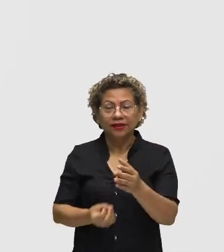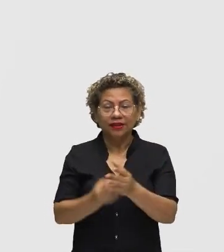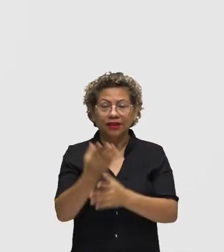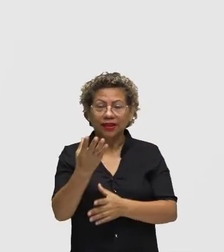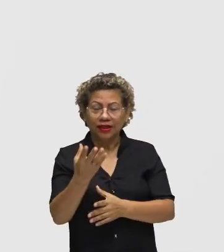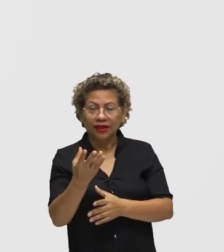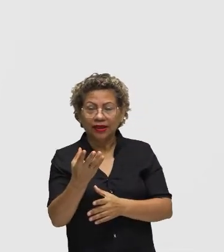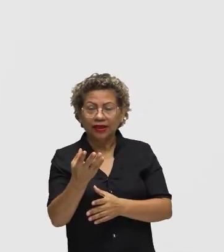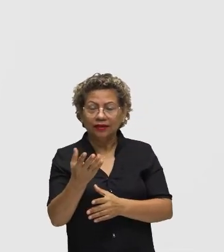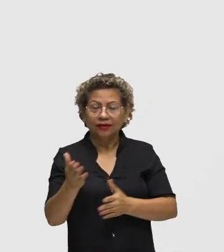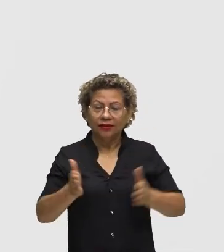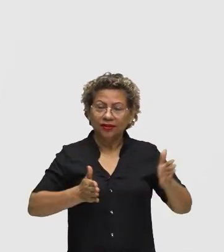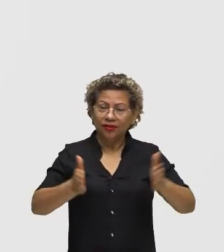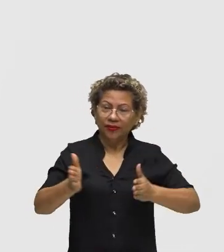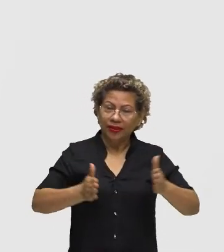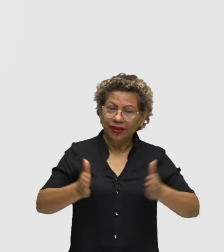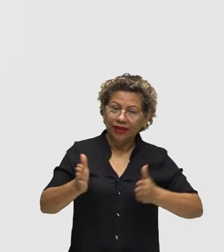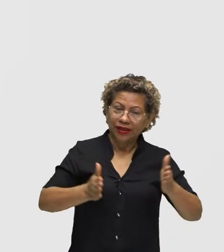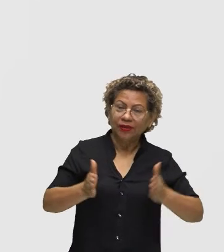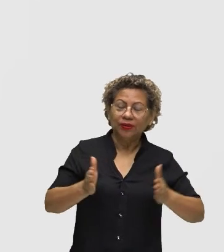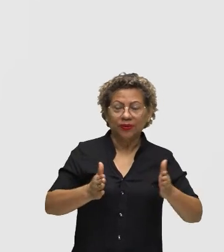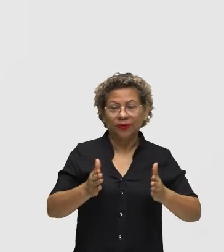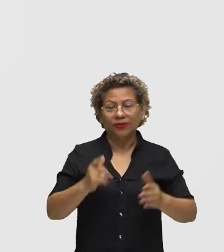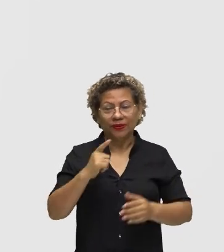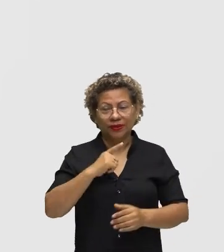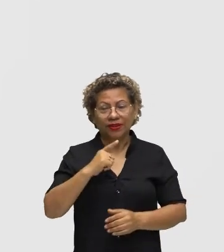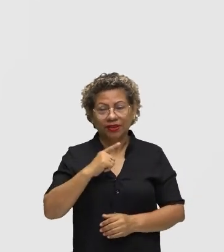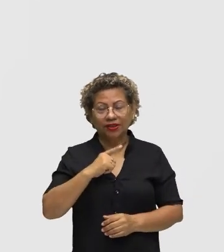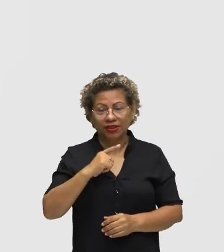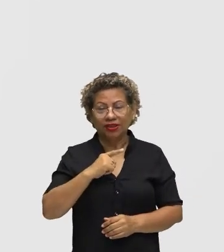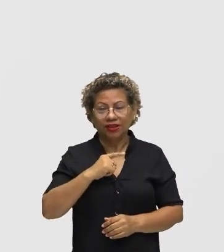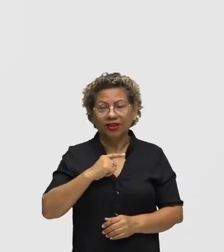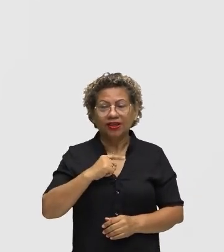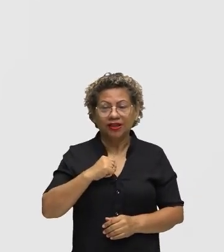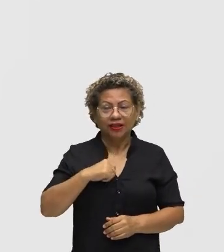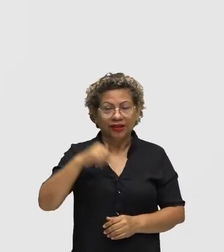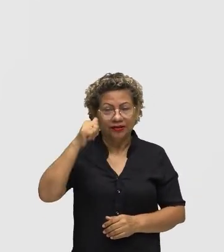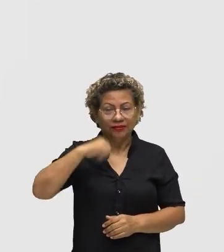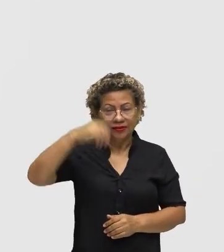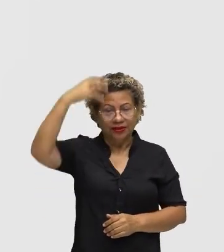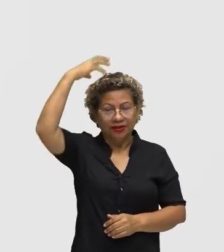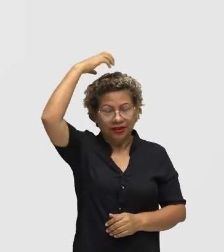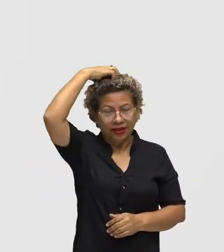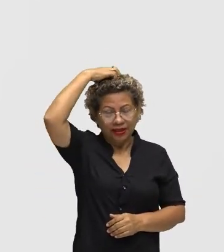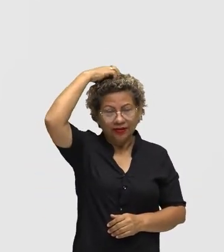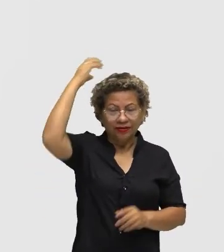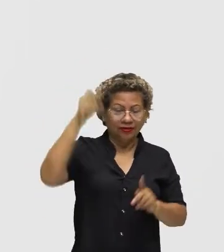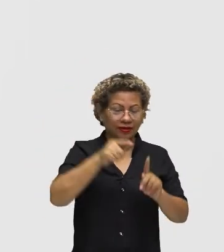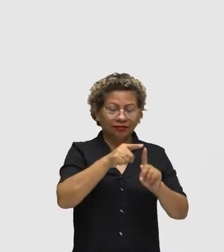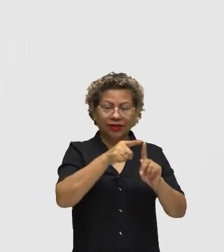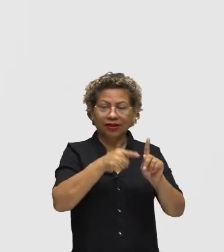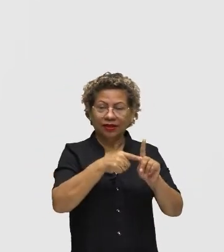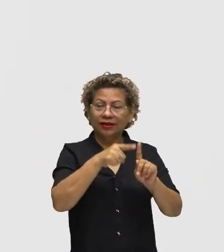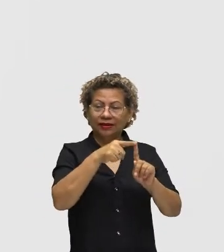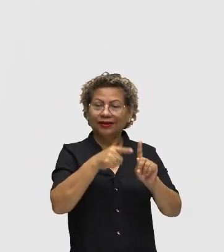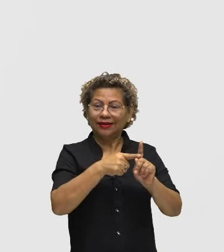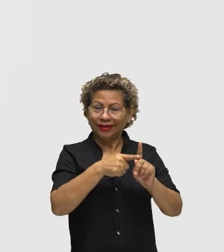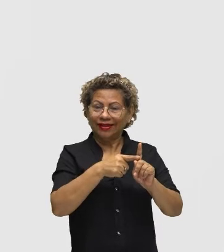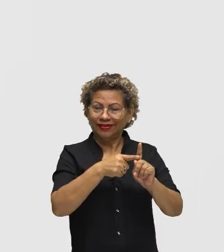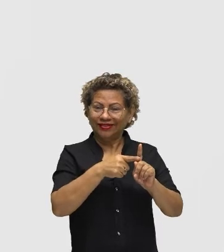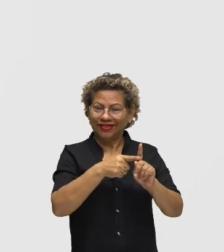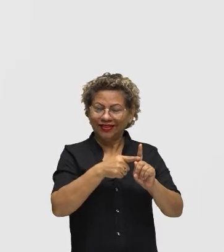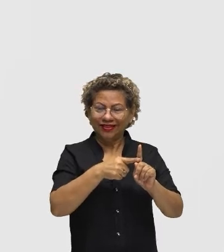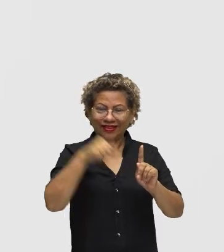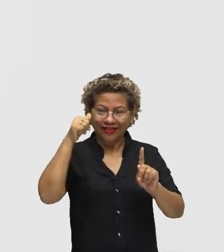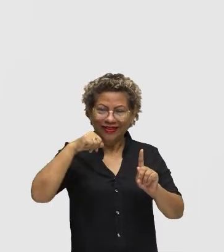ele vem, né, em muitos casos como primogênito, né, o primeiro filho ali da rainha. Então elas precisam